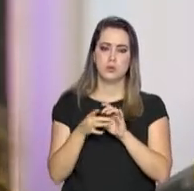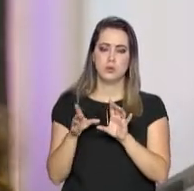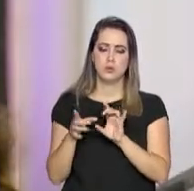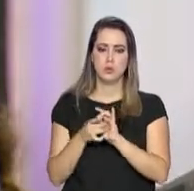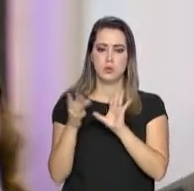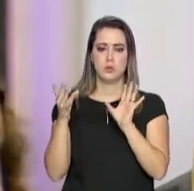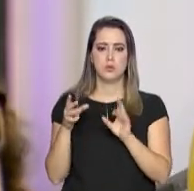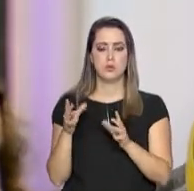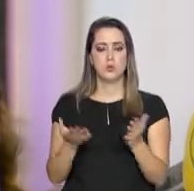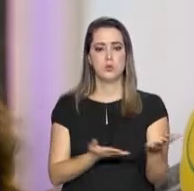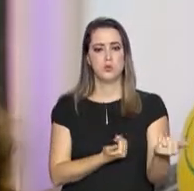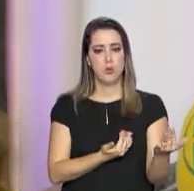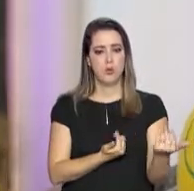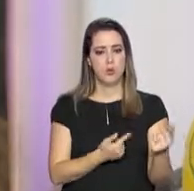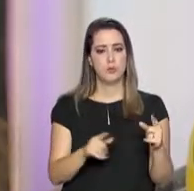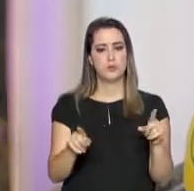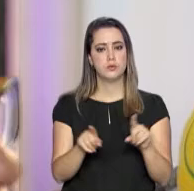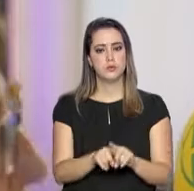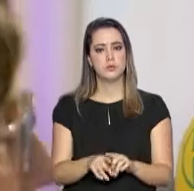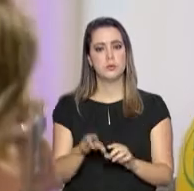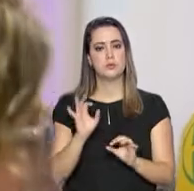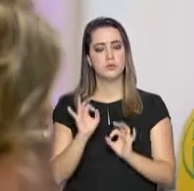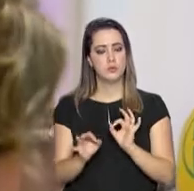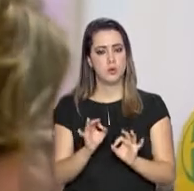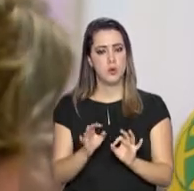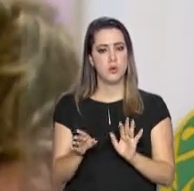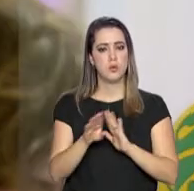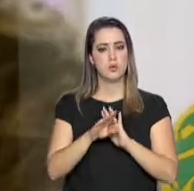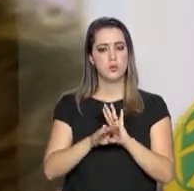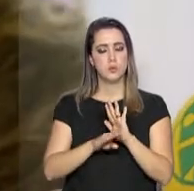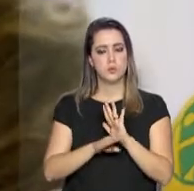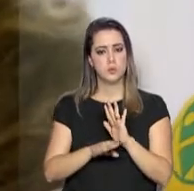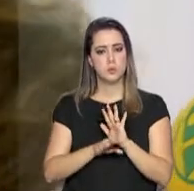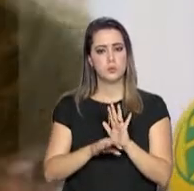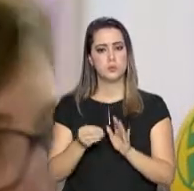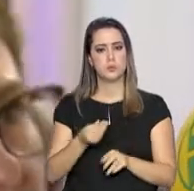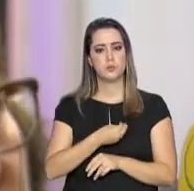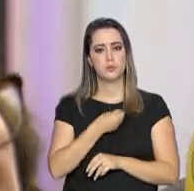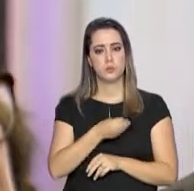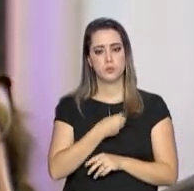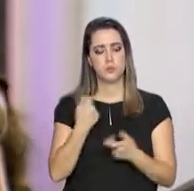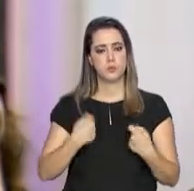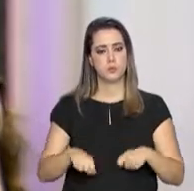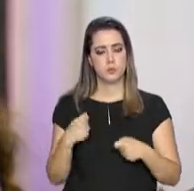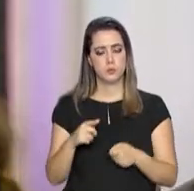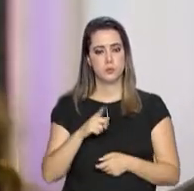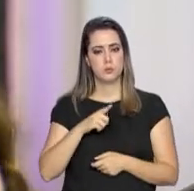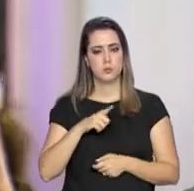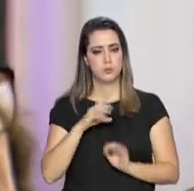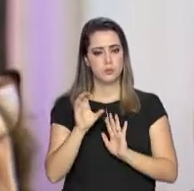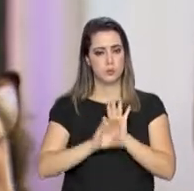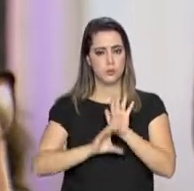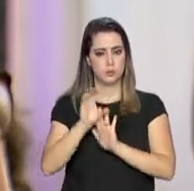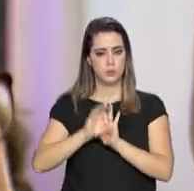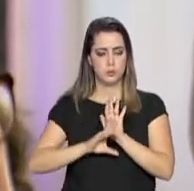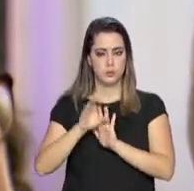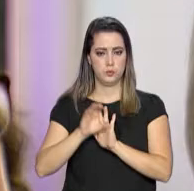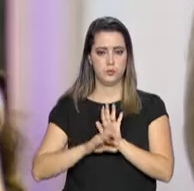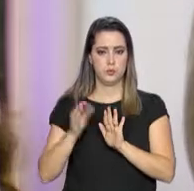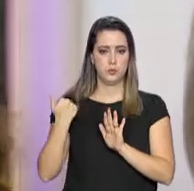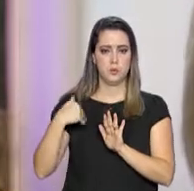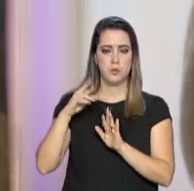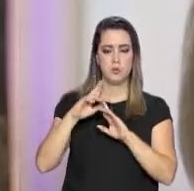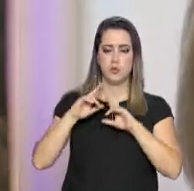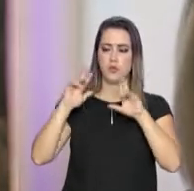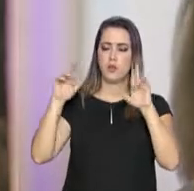autonomia dos jovens com a definição dos seus projetos de vida e pra isso você precisa ter currículos que sejam